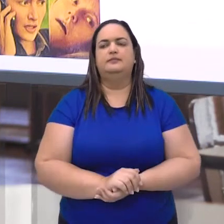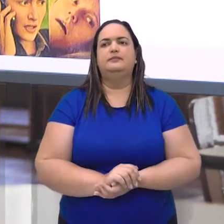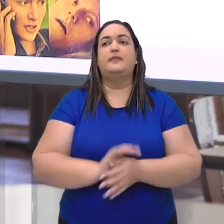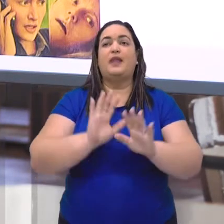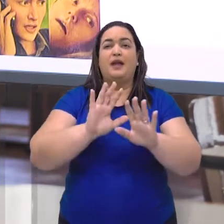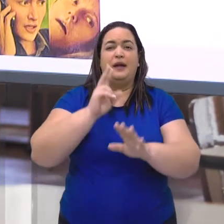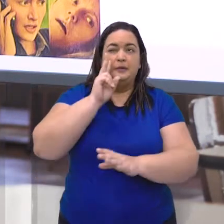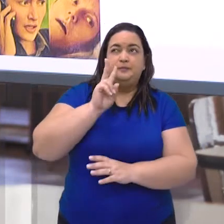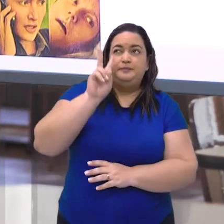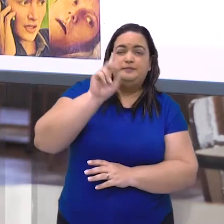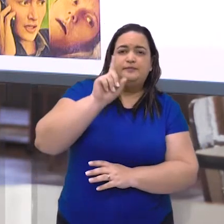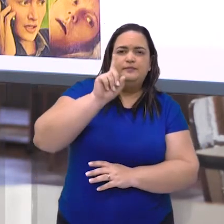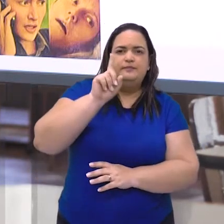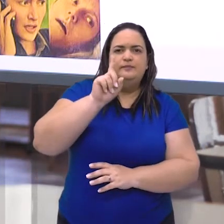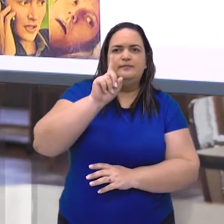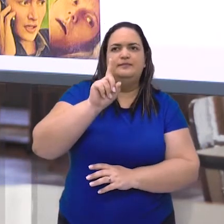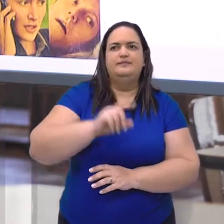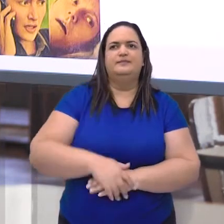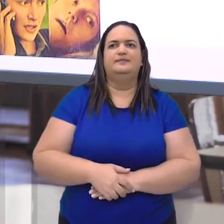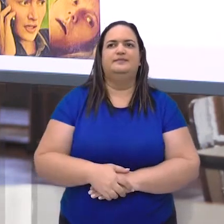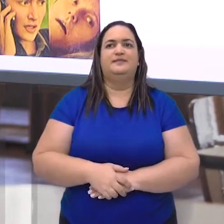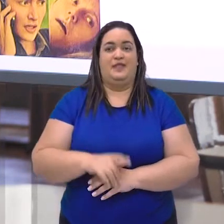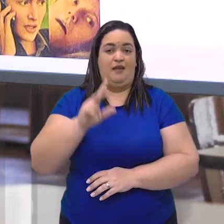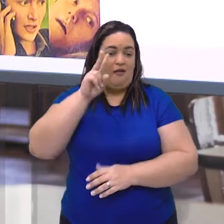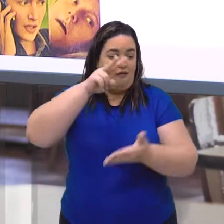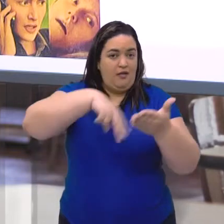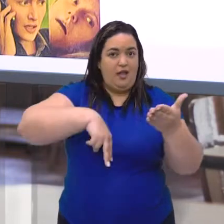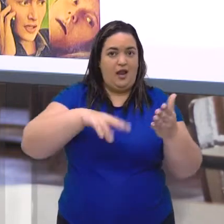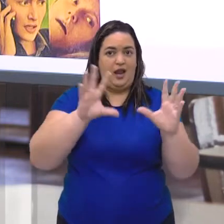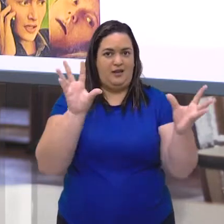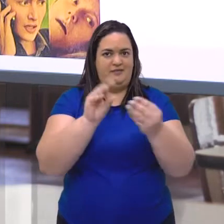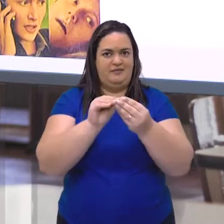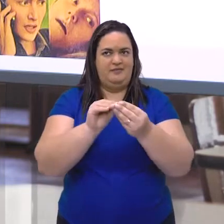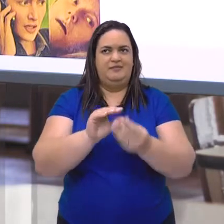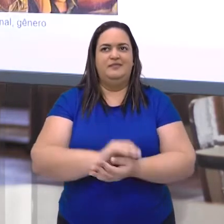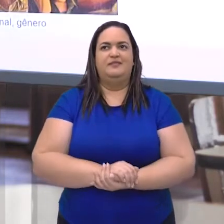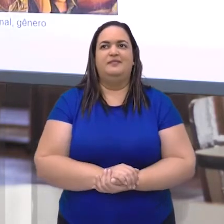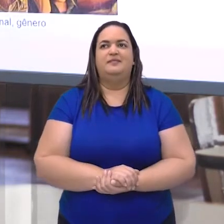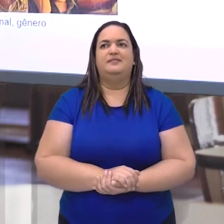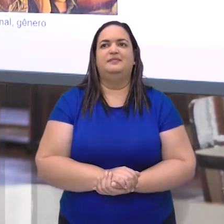aqui a capa do DVD e ler a sinopse dele. Vamos lá.